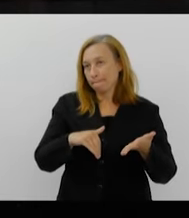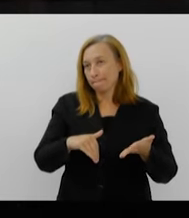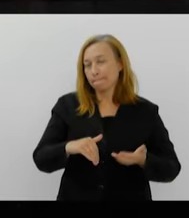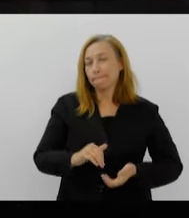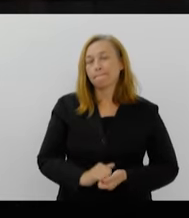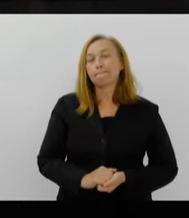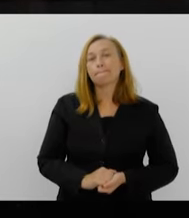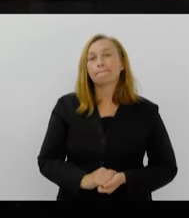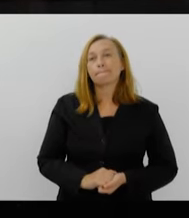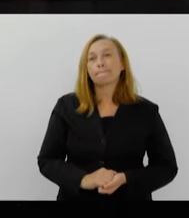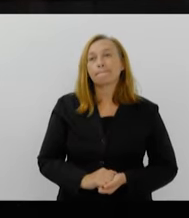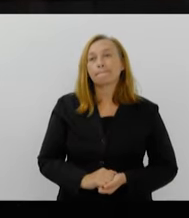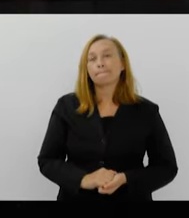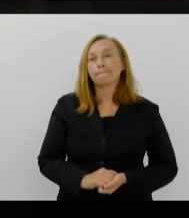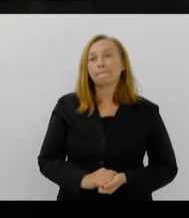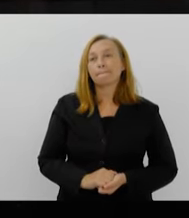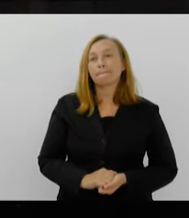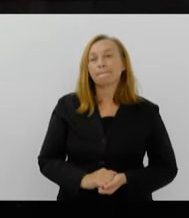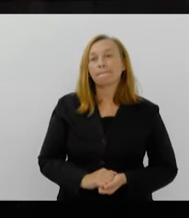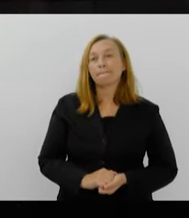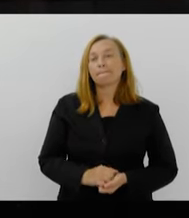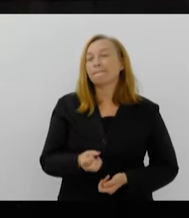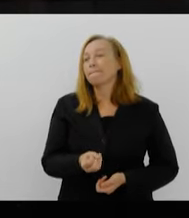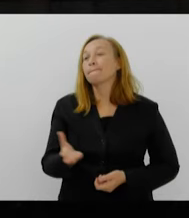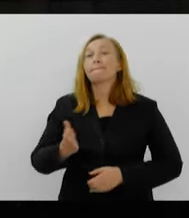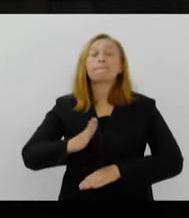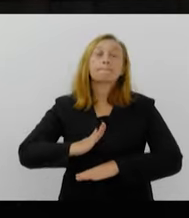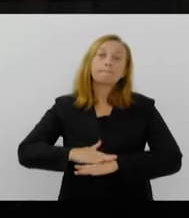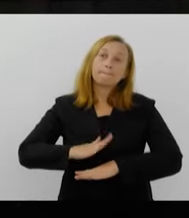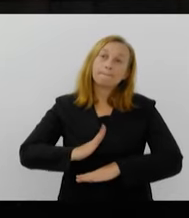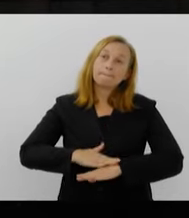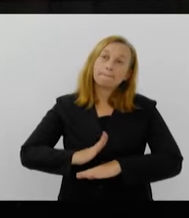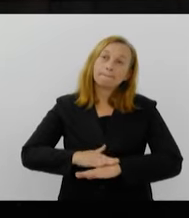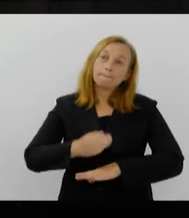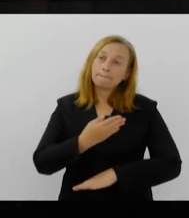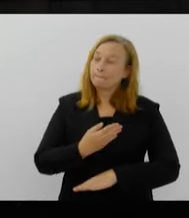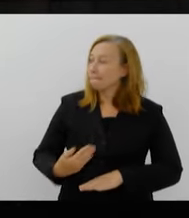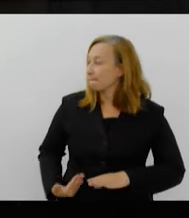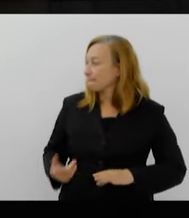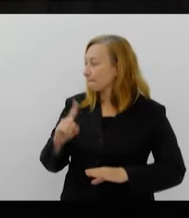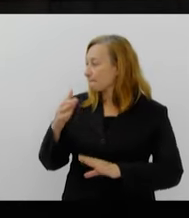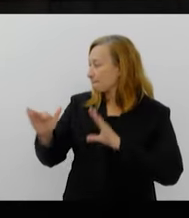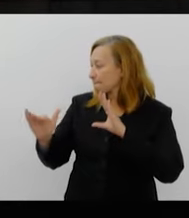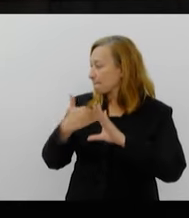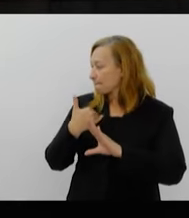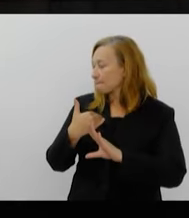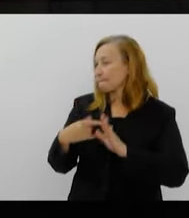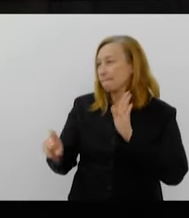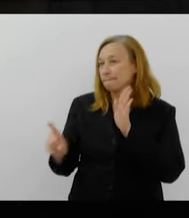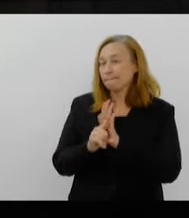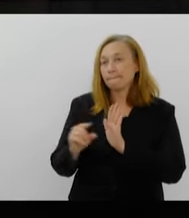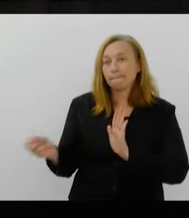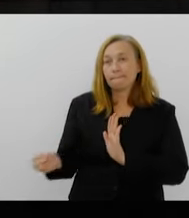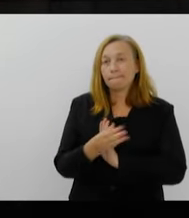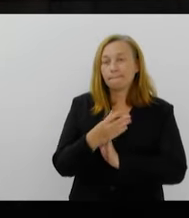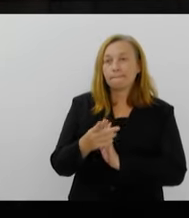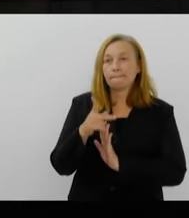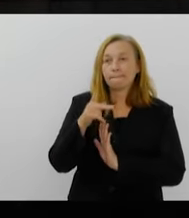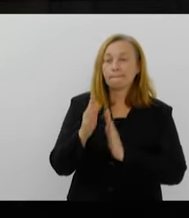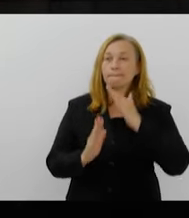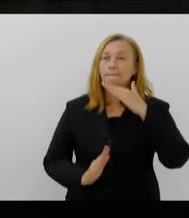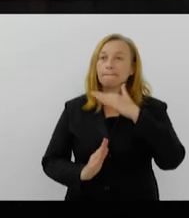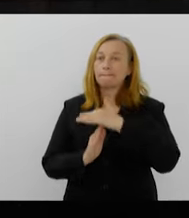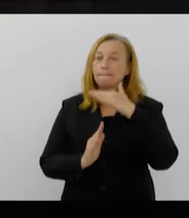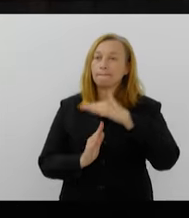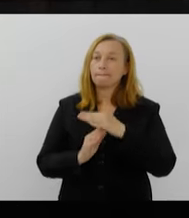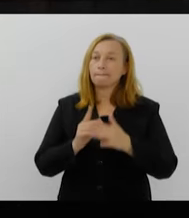fiscal? Bom, há quanto tempo o governo não manda para cá a nova lei do piso salarial regional?